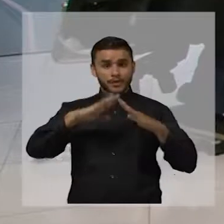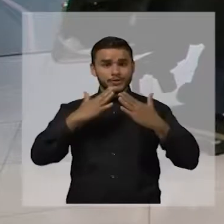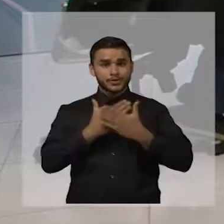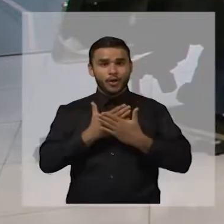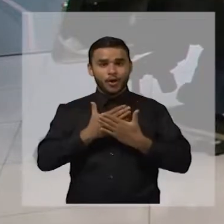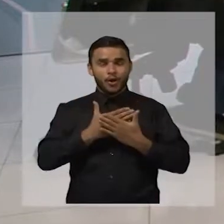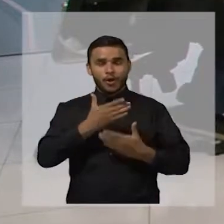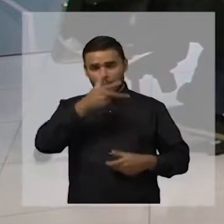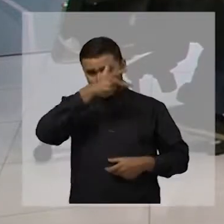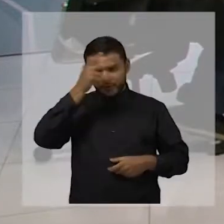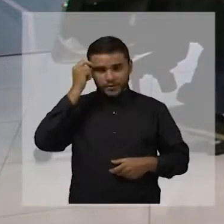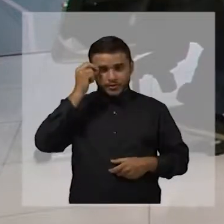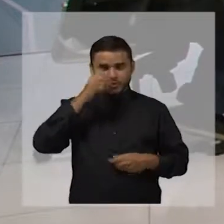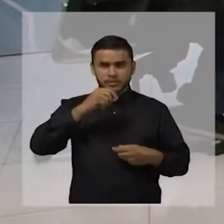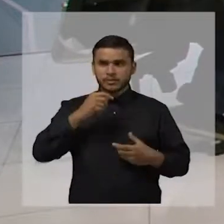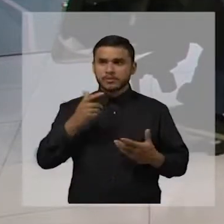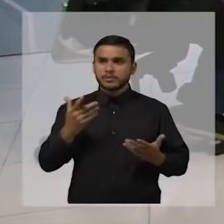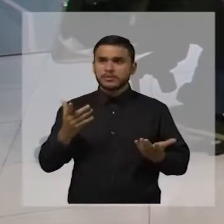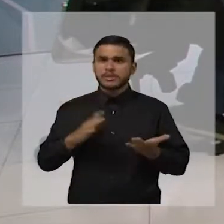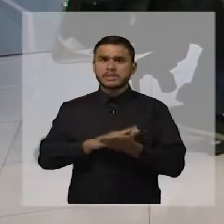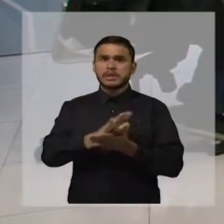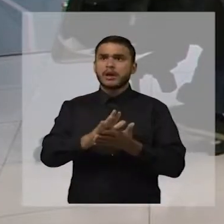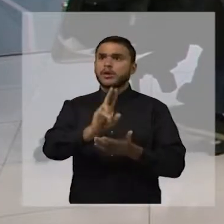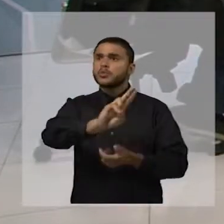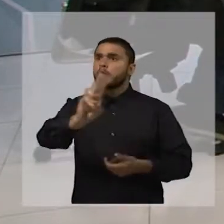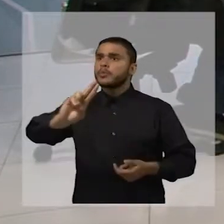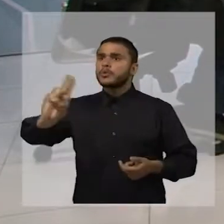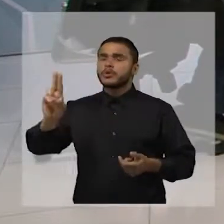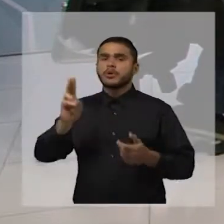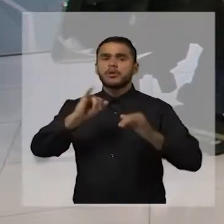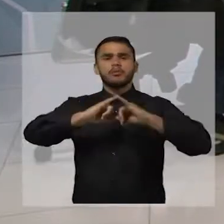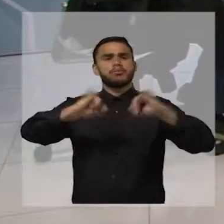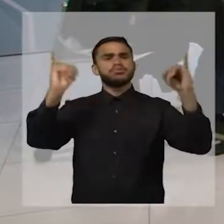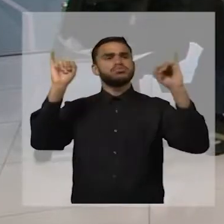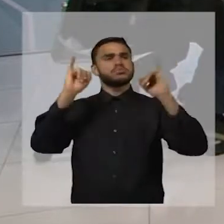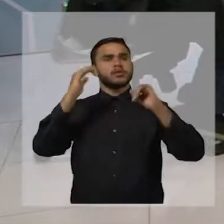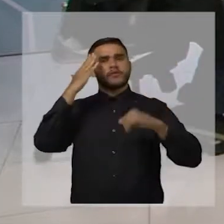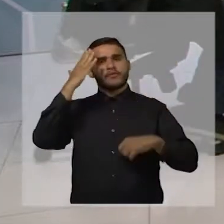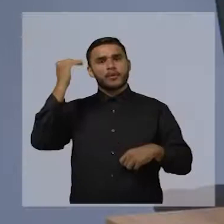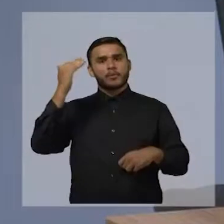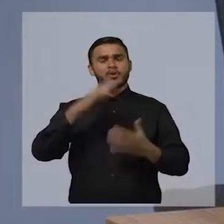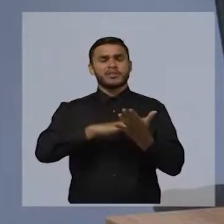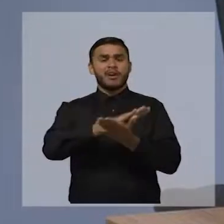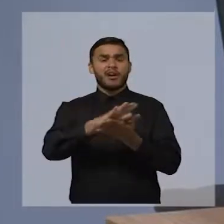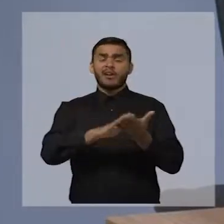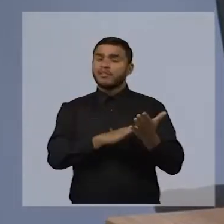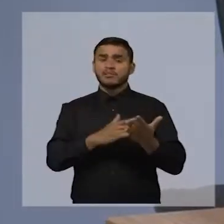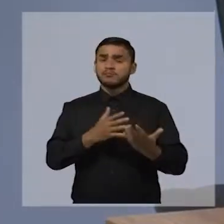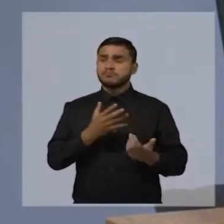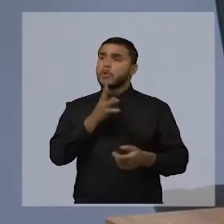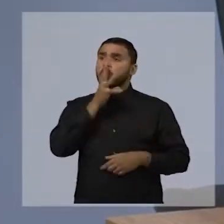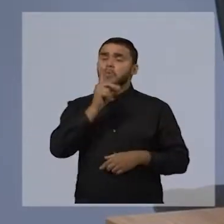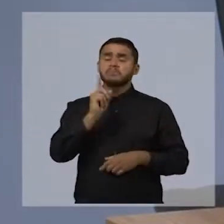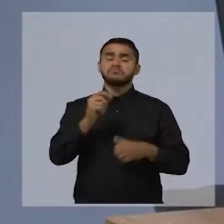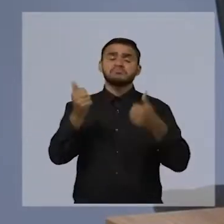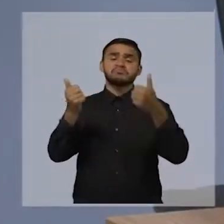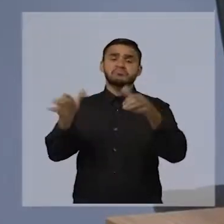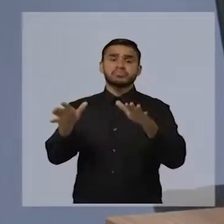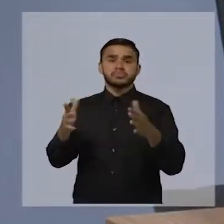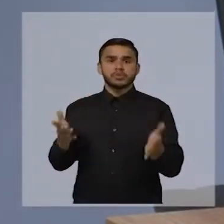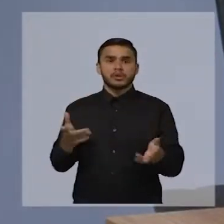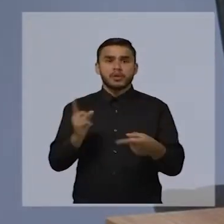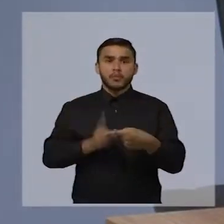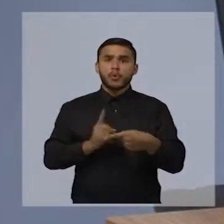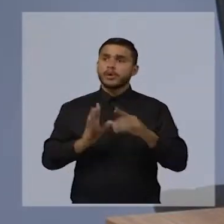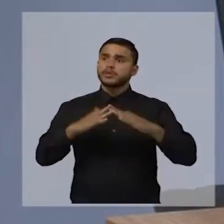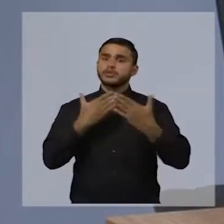uma instituição como outra não são citadas, nem são objeto de referência de nenhuma espécie,